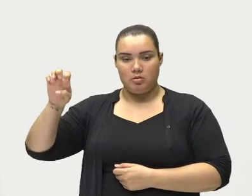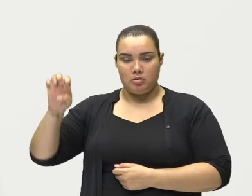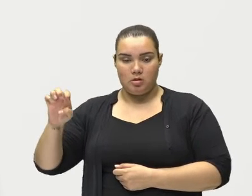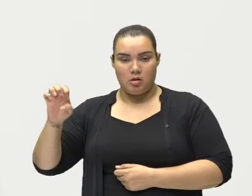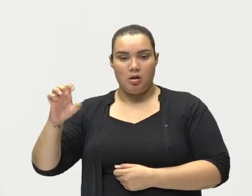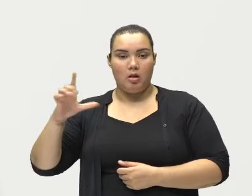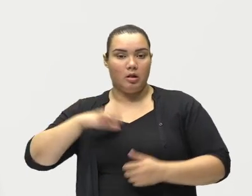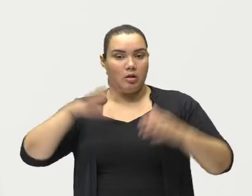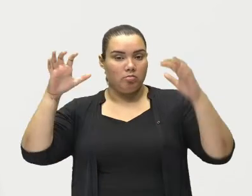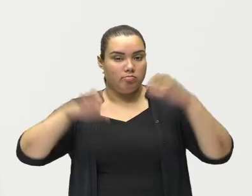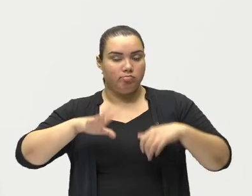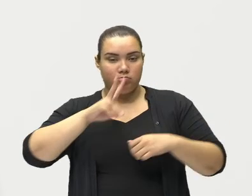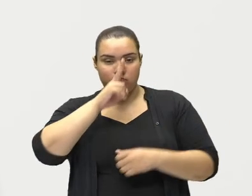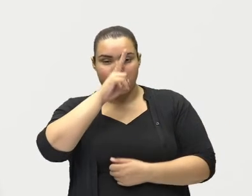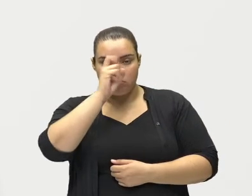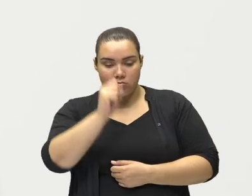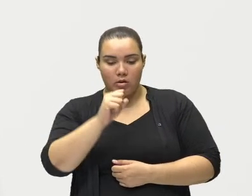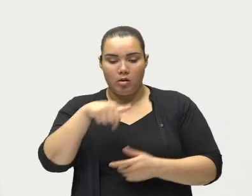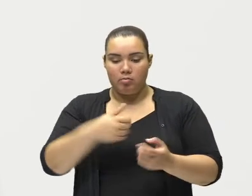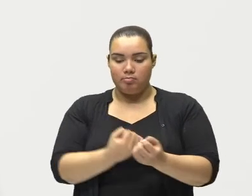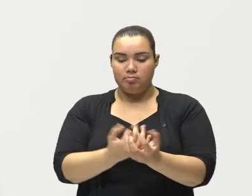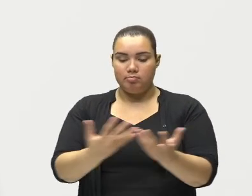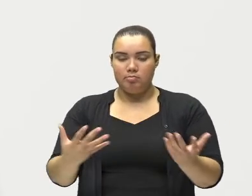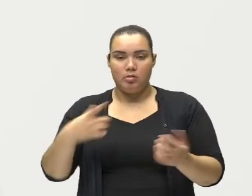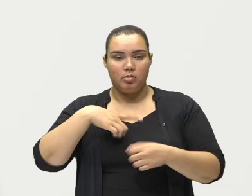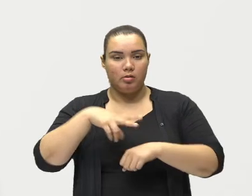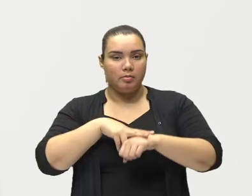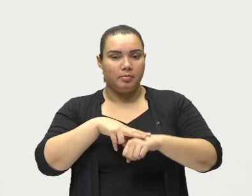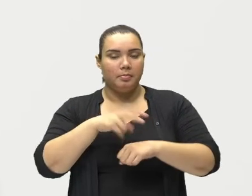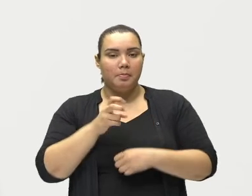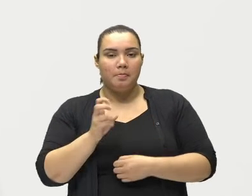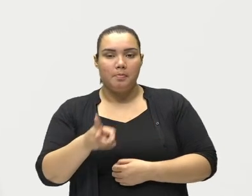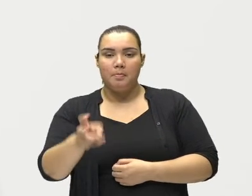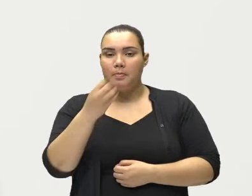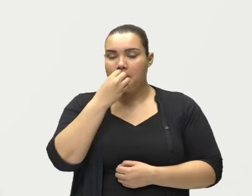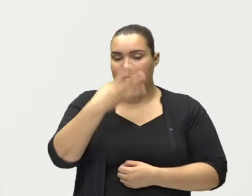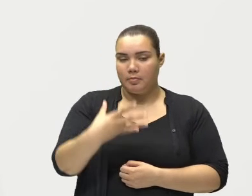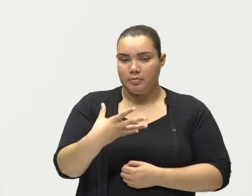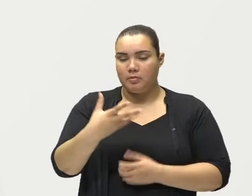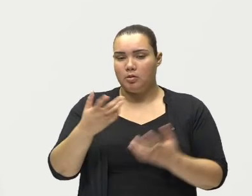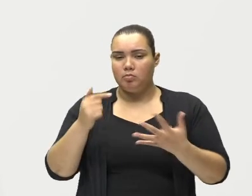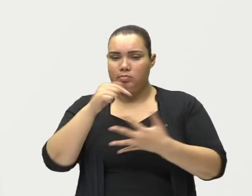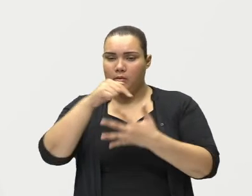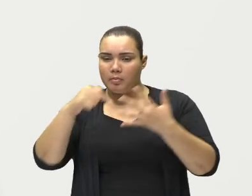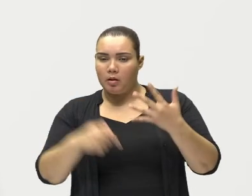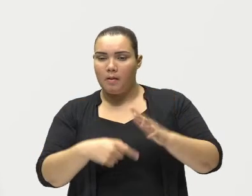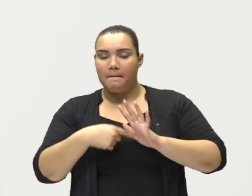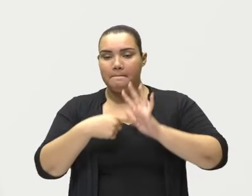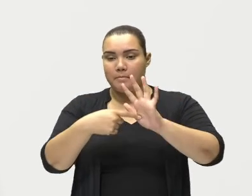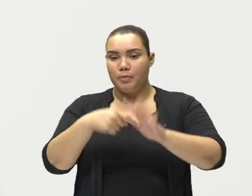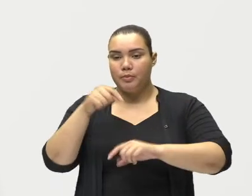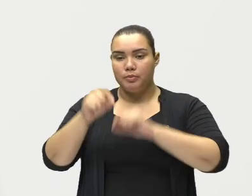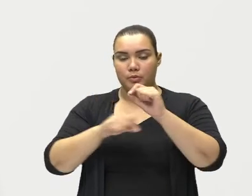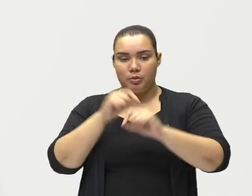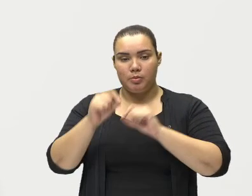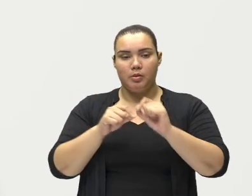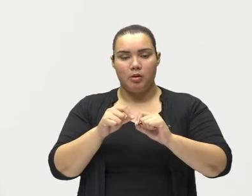chovido muito, o gramado continua em boas condições. Todas elas trazem essa ideia